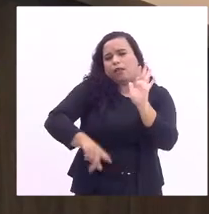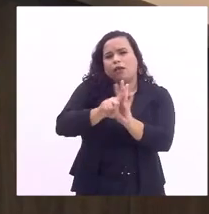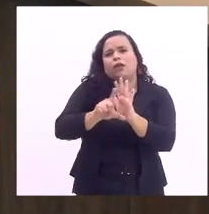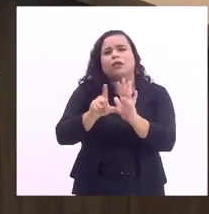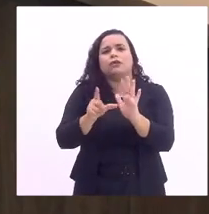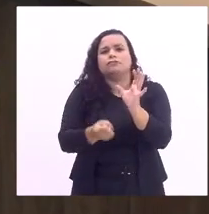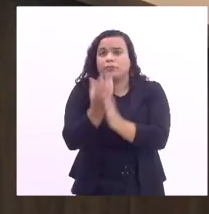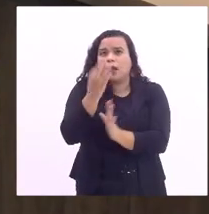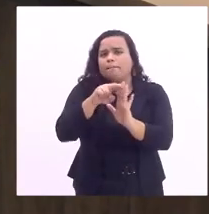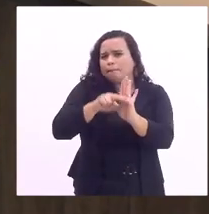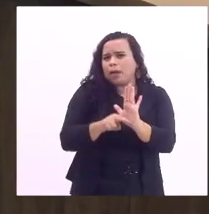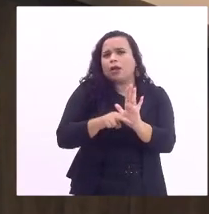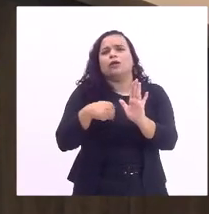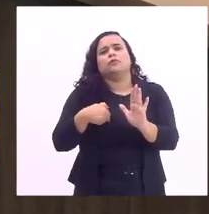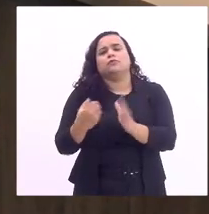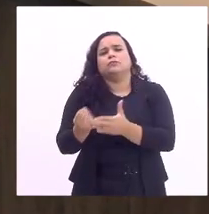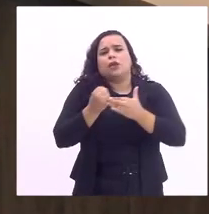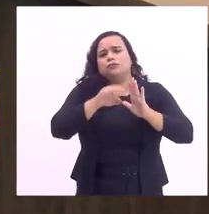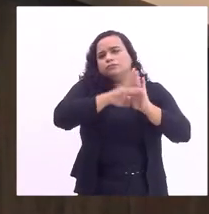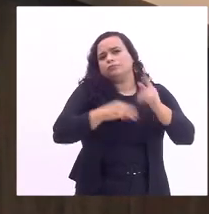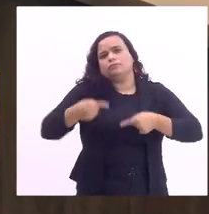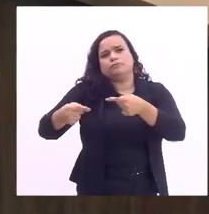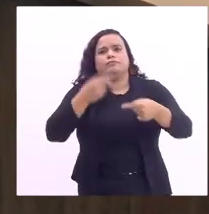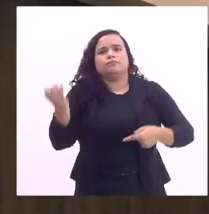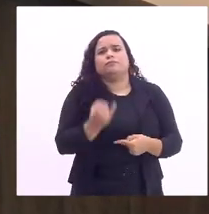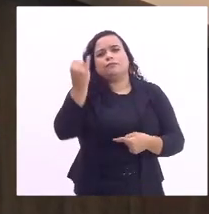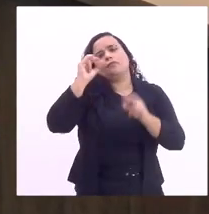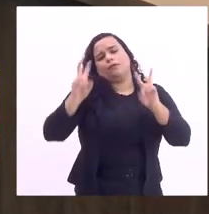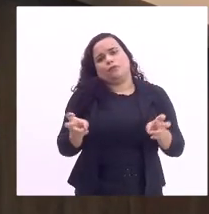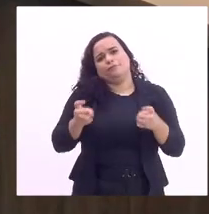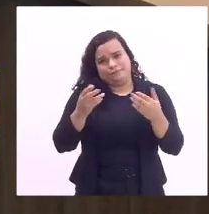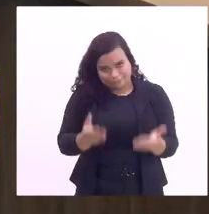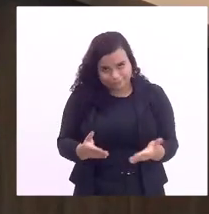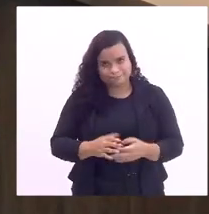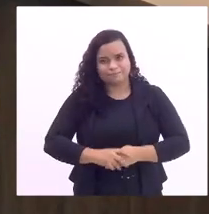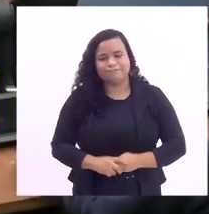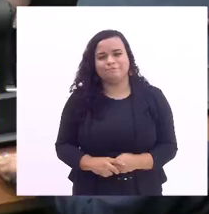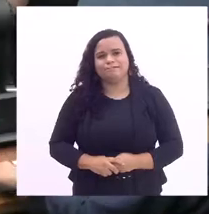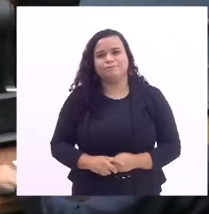trazer a pauta e trazer ao debate, que é um assunto muito importante.